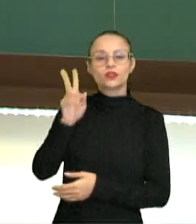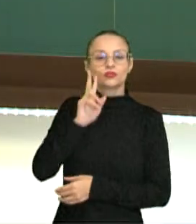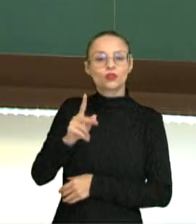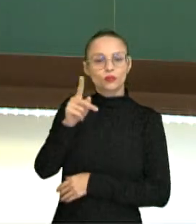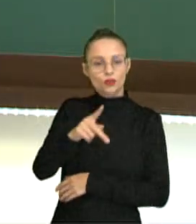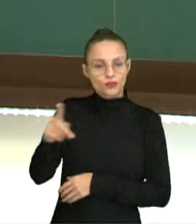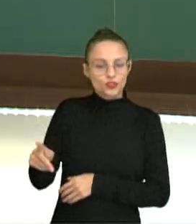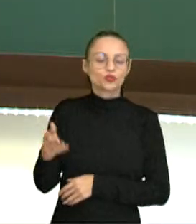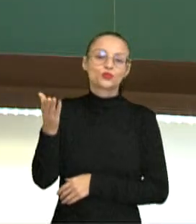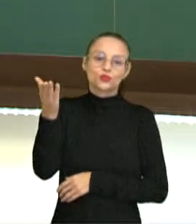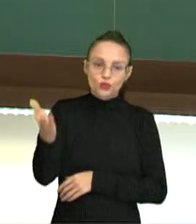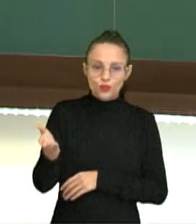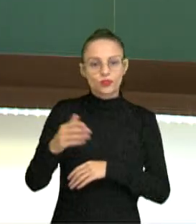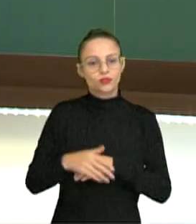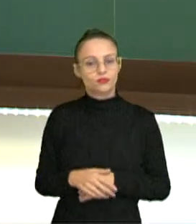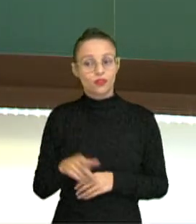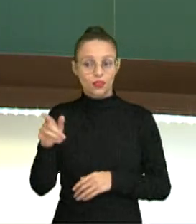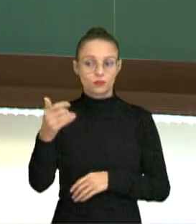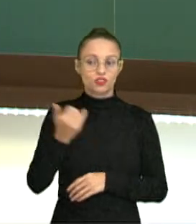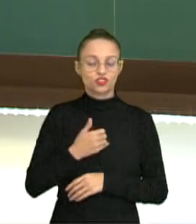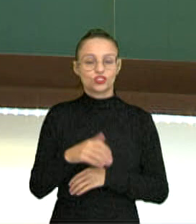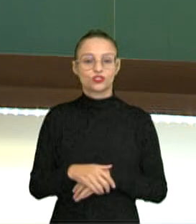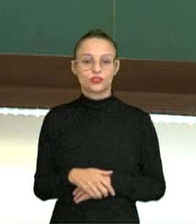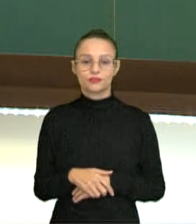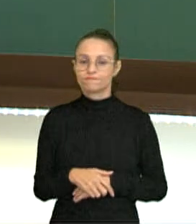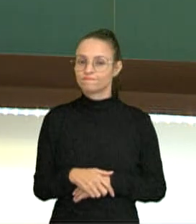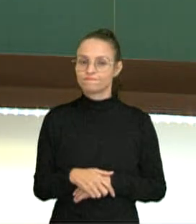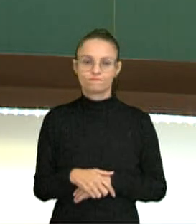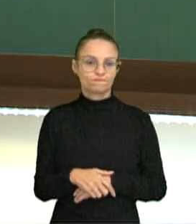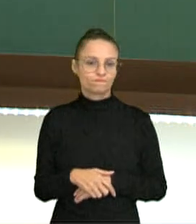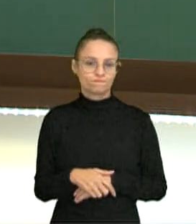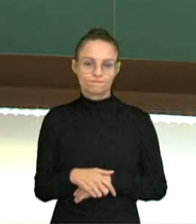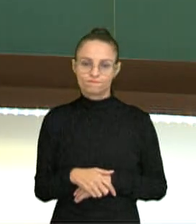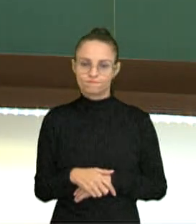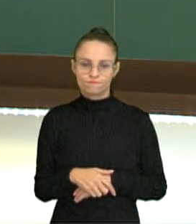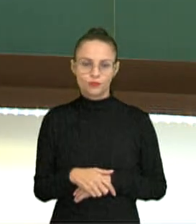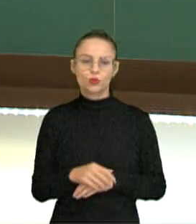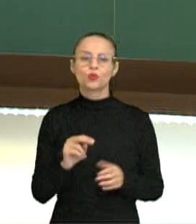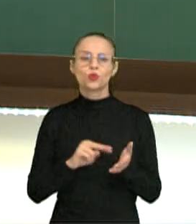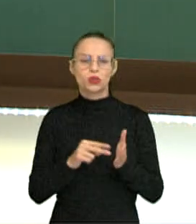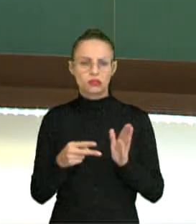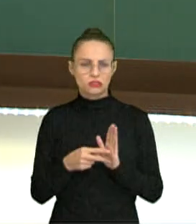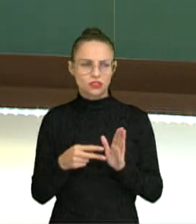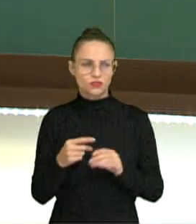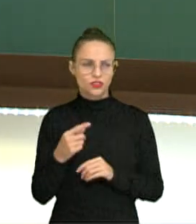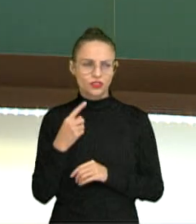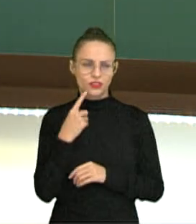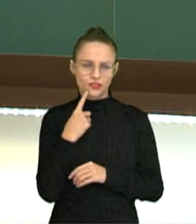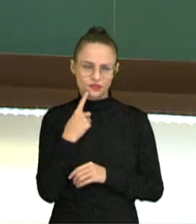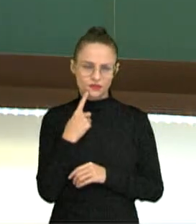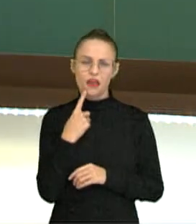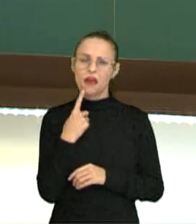professor de melancolia que me disse, abanando a cabeça. Qual o sentido de abanando a cabeça?